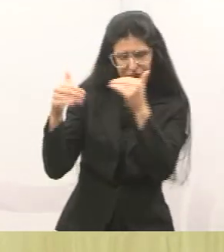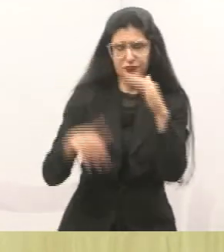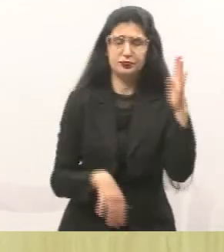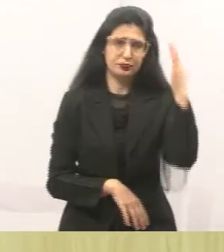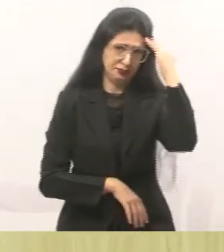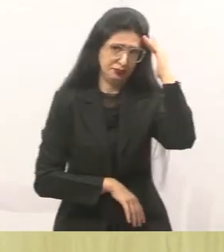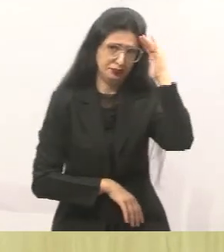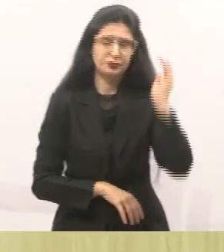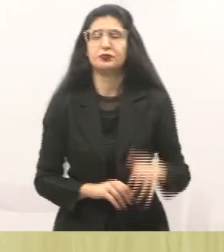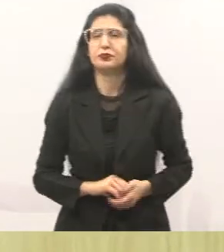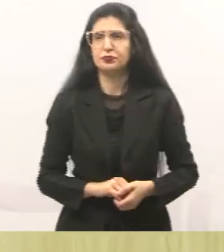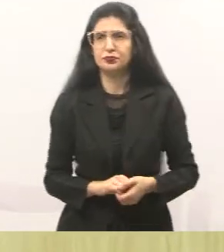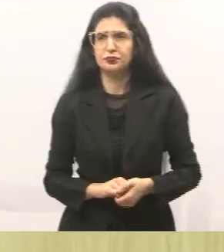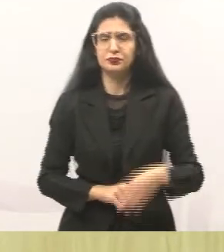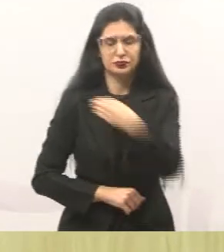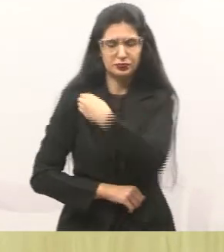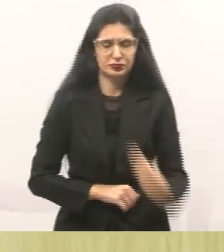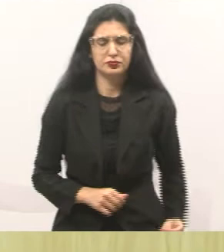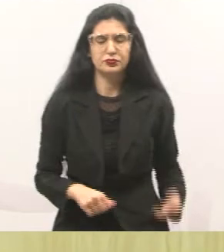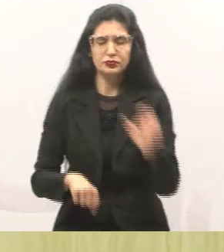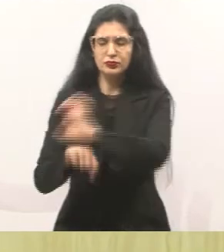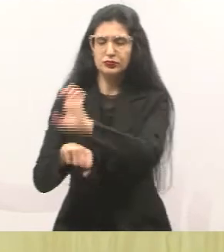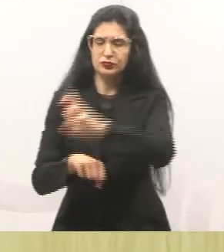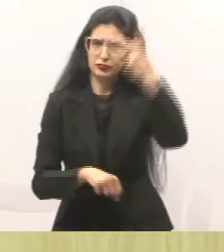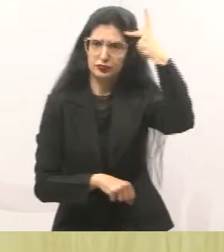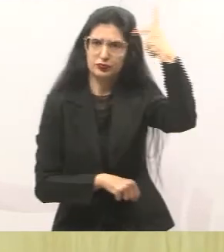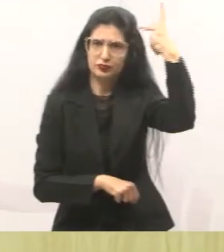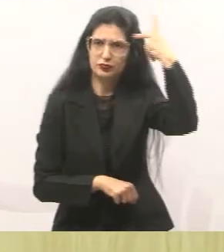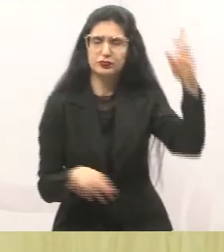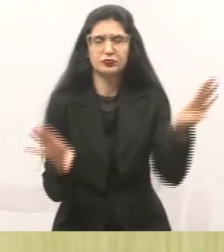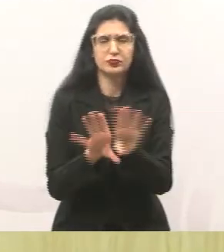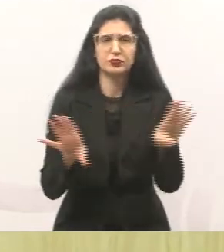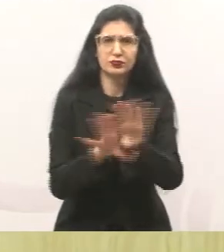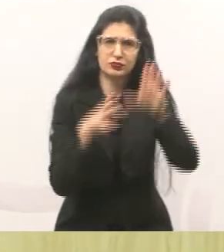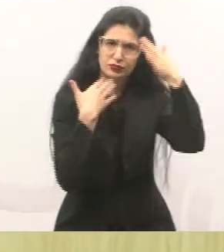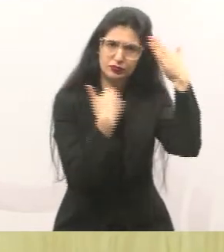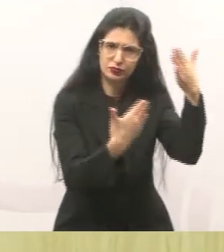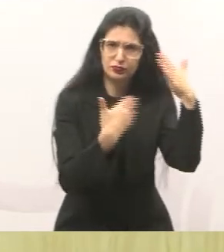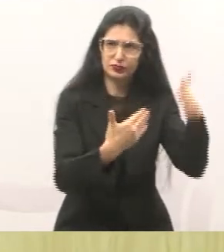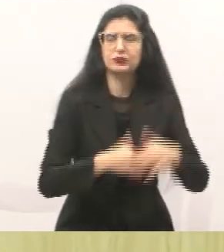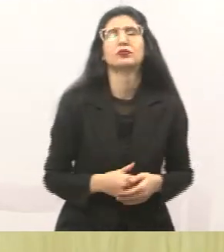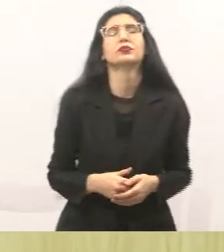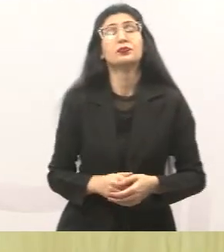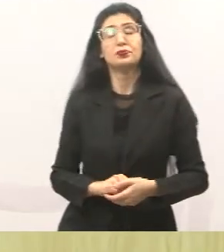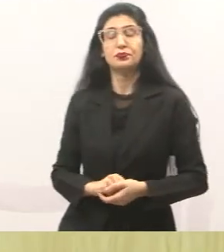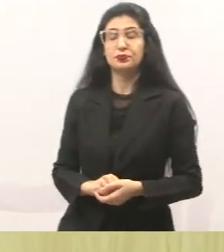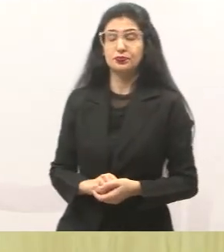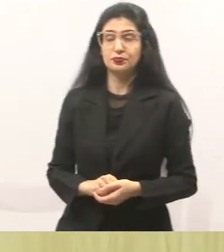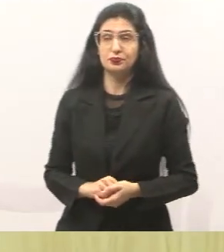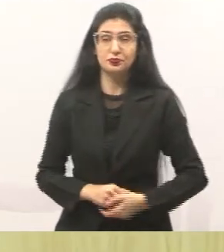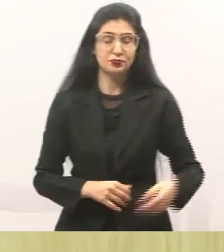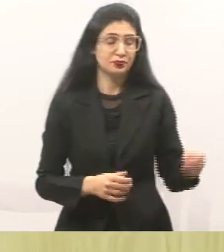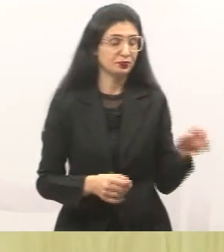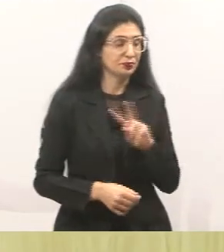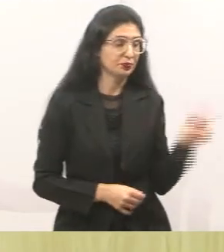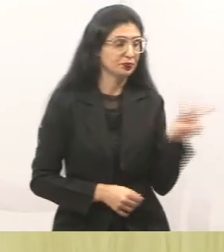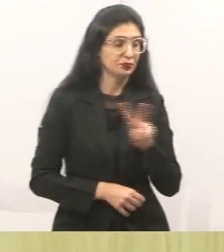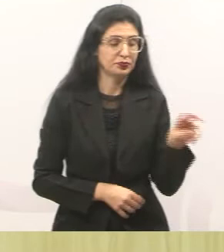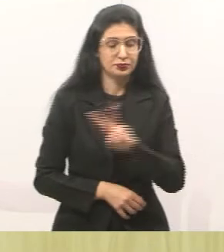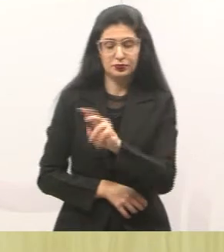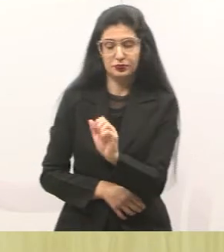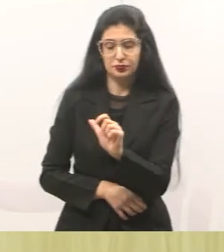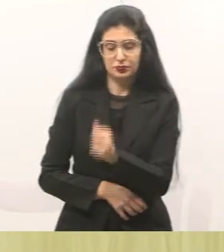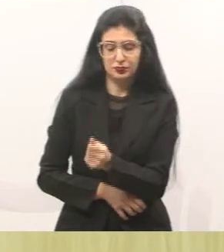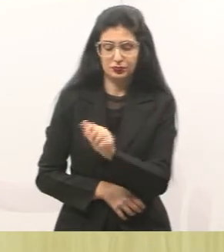compreensão e aos préstimos do Governo do Estado de São Paulo e, antecipando agradecimento pela atenção dispensada, subscrevemos vereador Valmir Parque do Meia